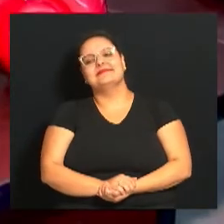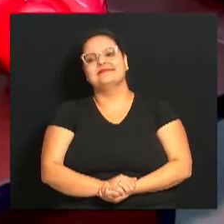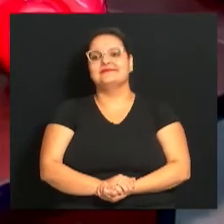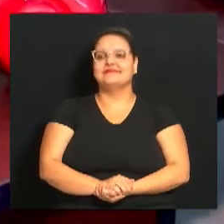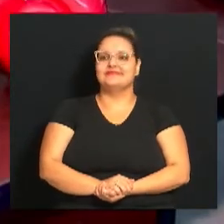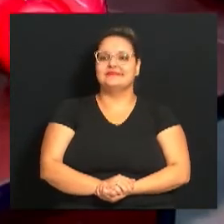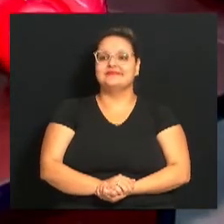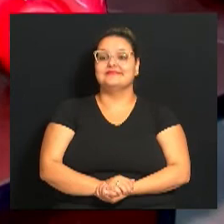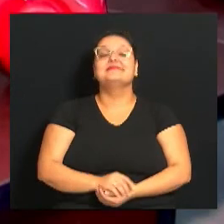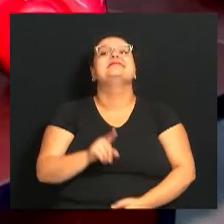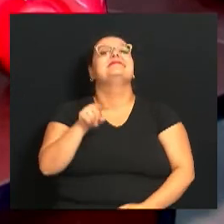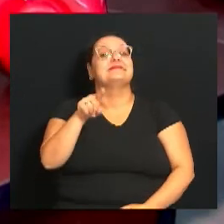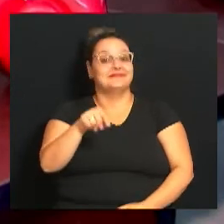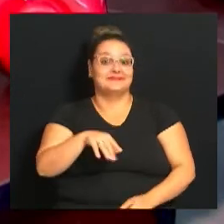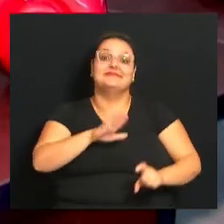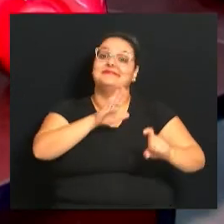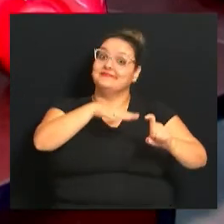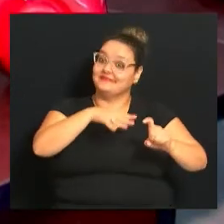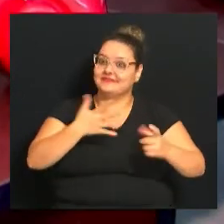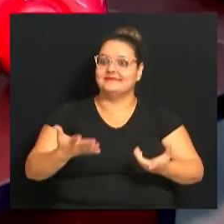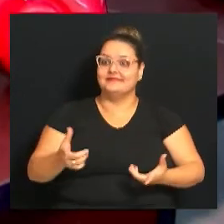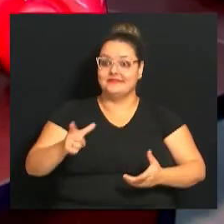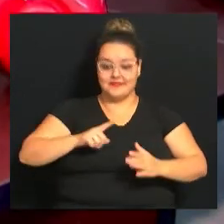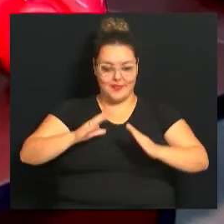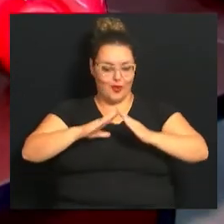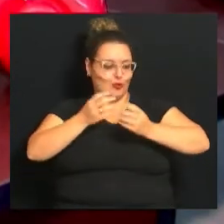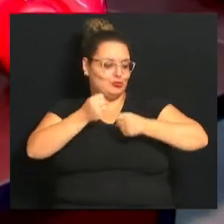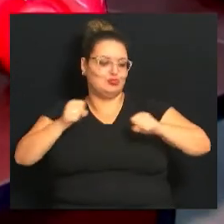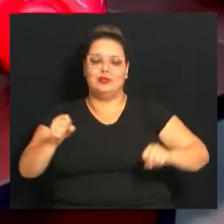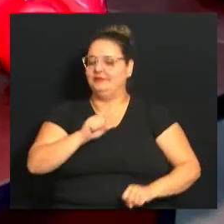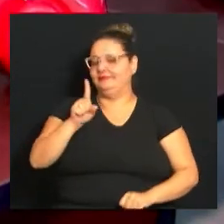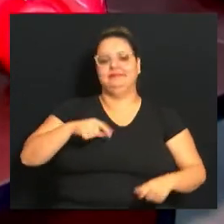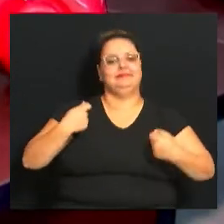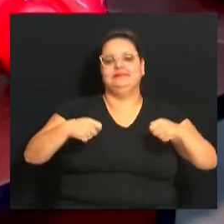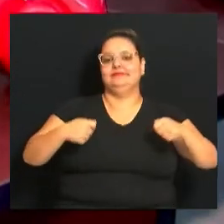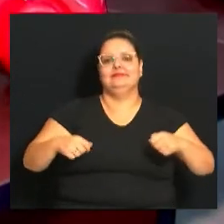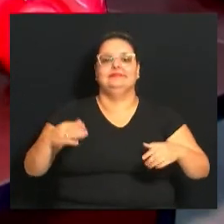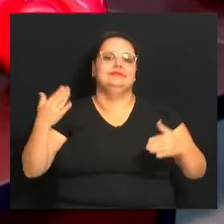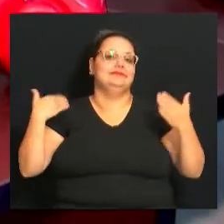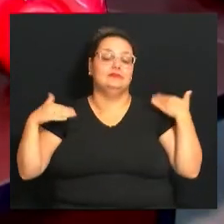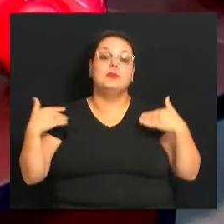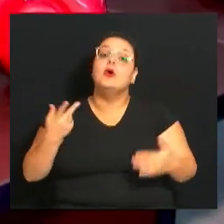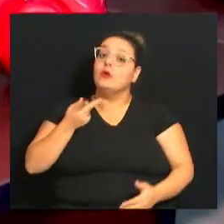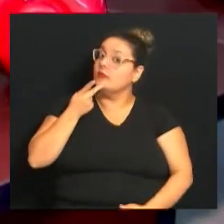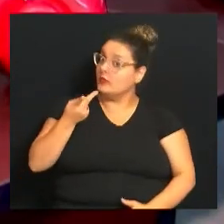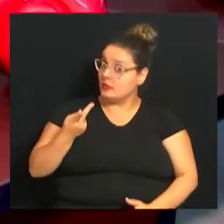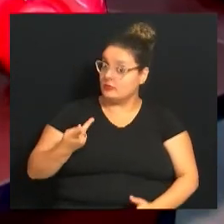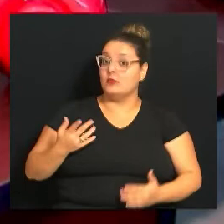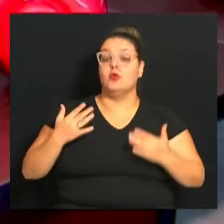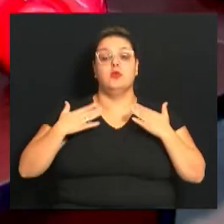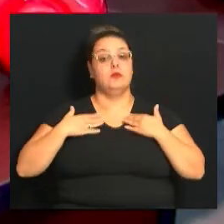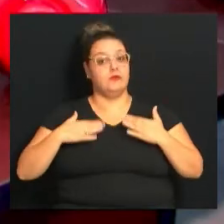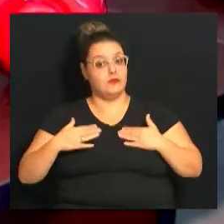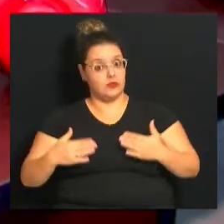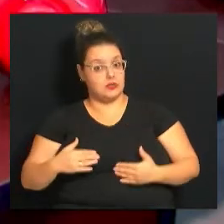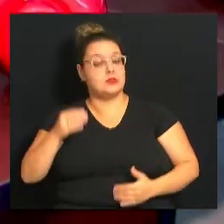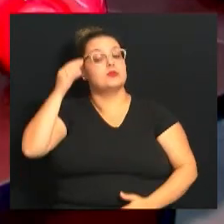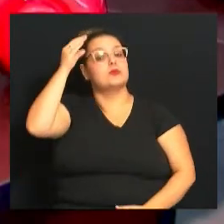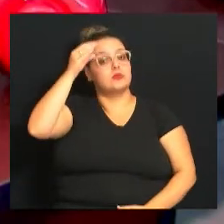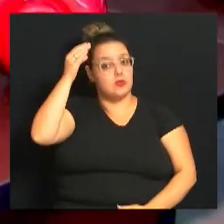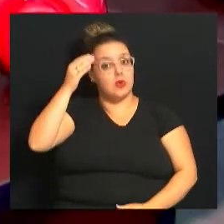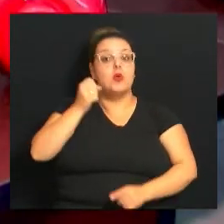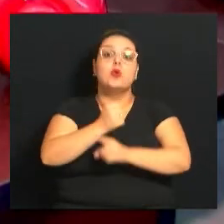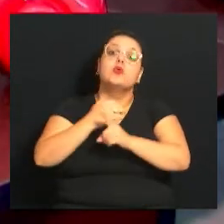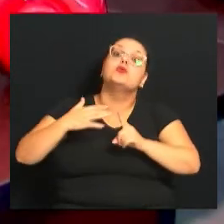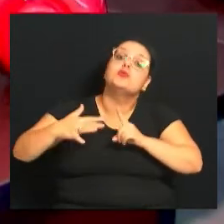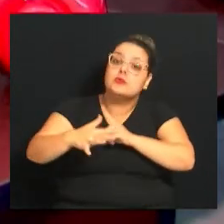Esse é outro mito, né? Eu tenho uma casa grande e meu cachorro não precisa passear. Como a gente falou, questão física, cognitiva e social. Muitas